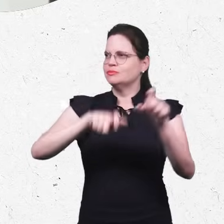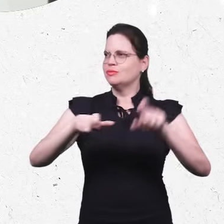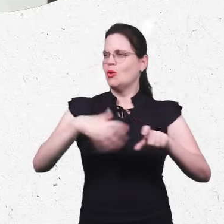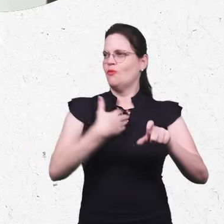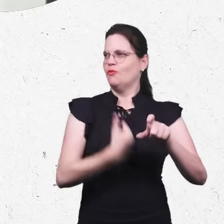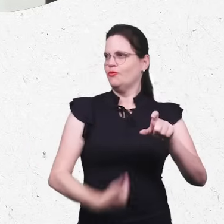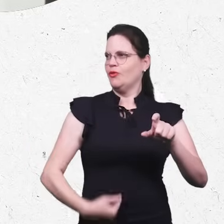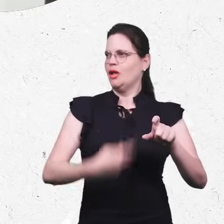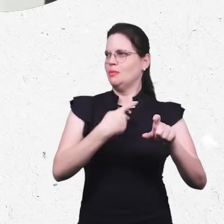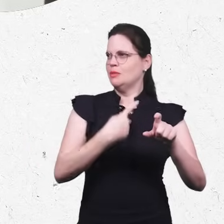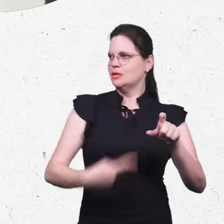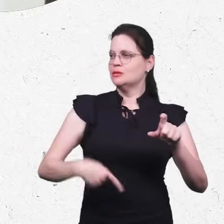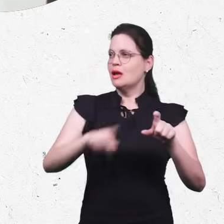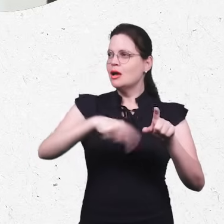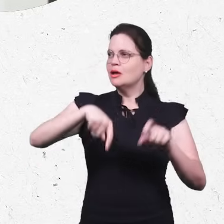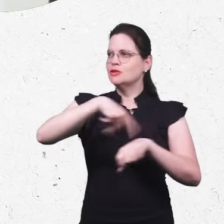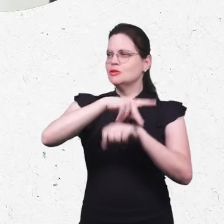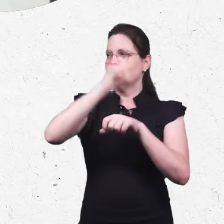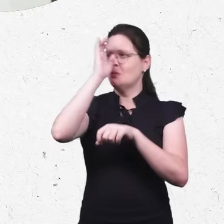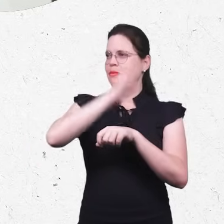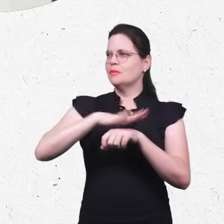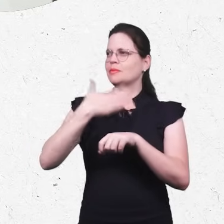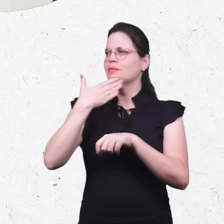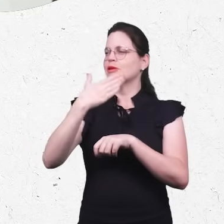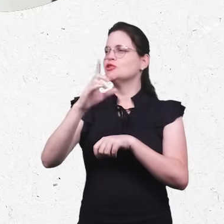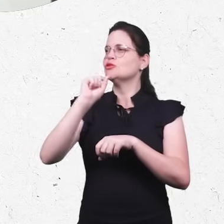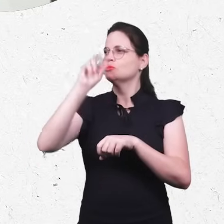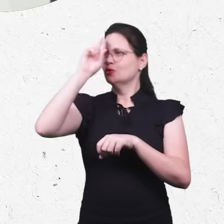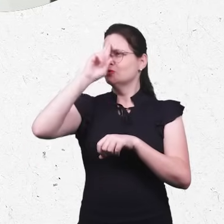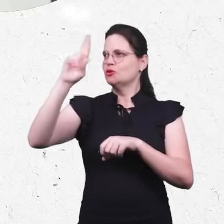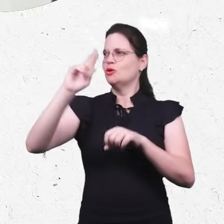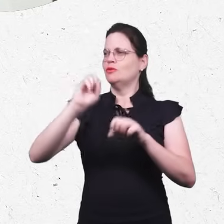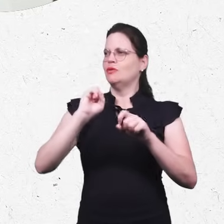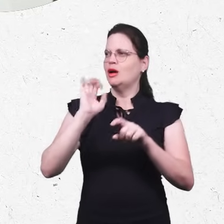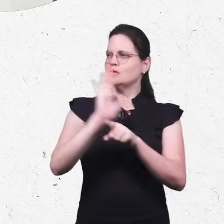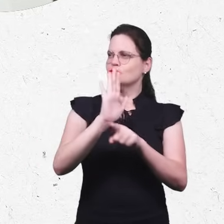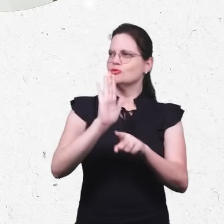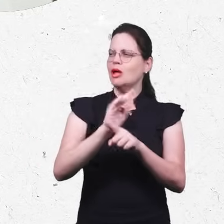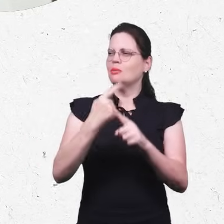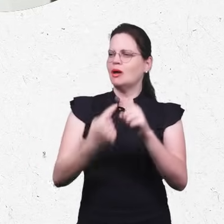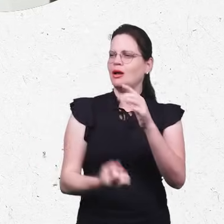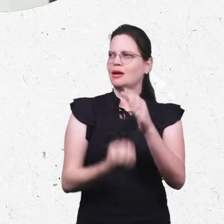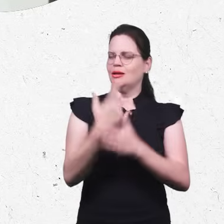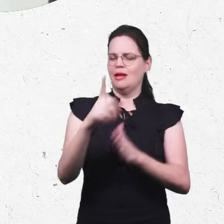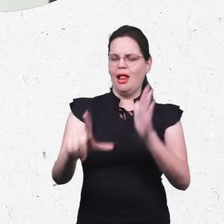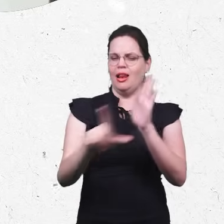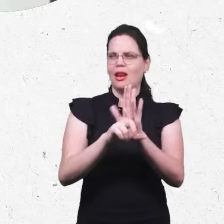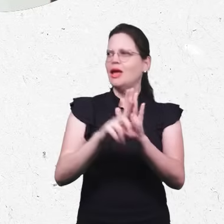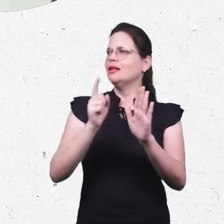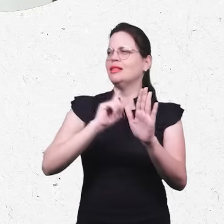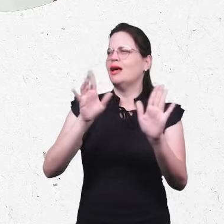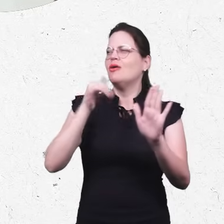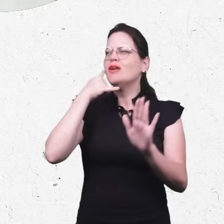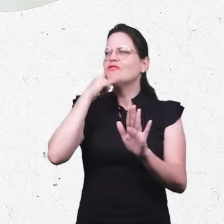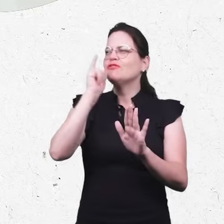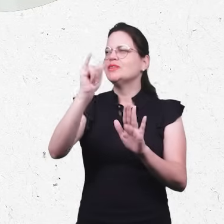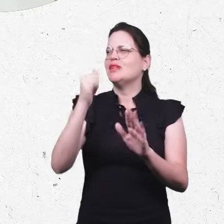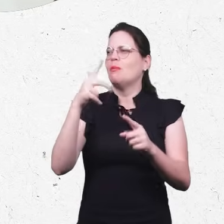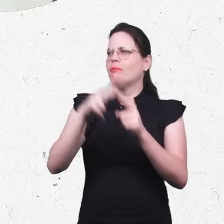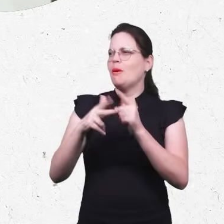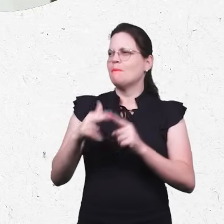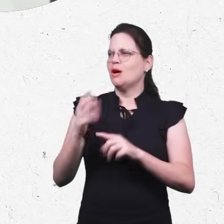os governantes, ó Deus, que nenhuma lei, Senhor, venha ser, ó Deus, criada para impedirmos, ó Deus, o